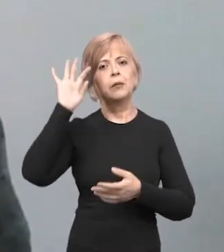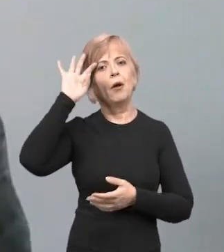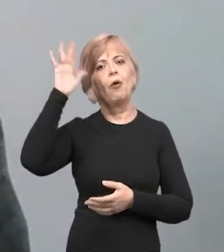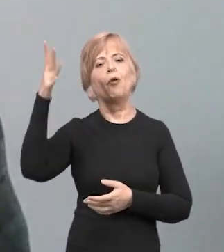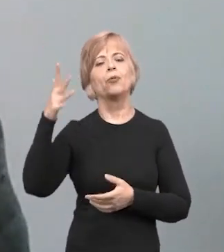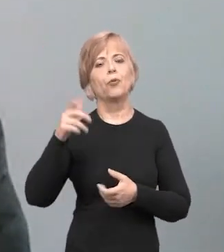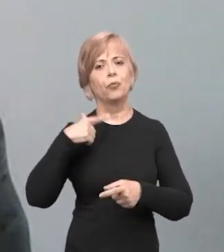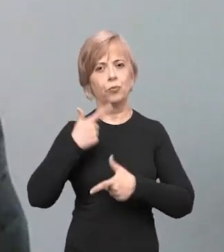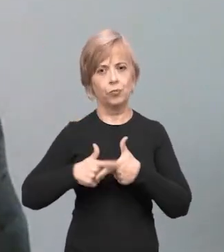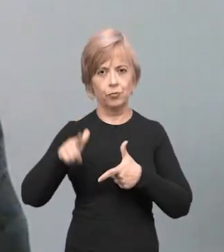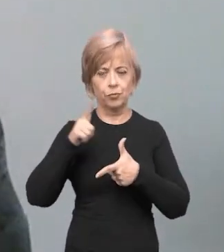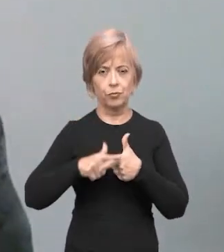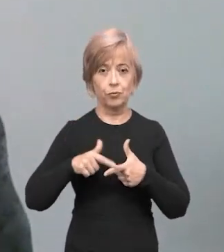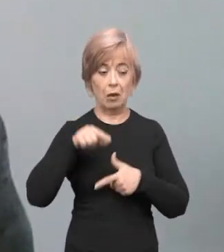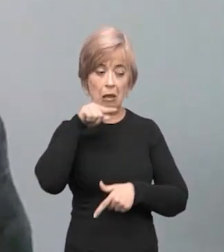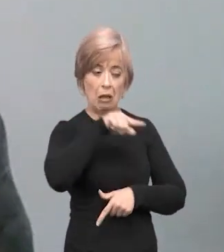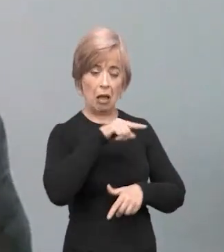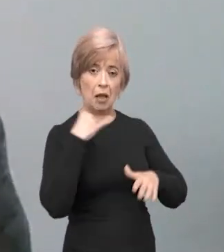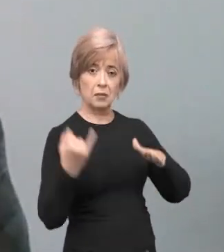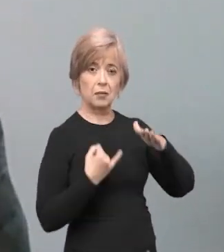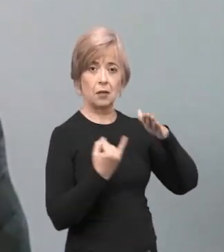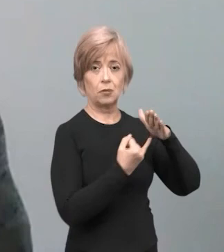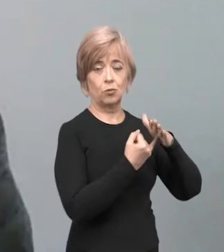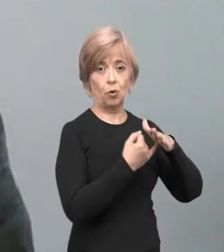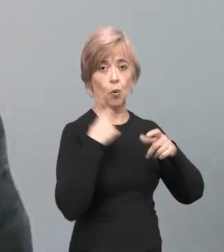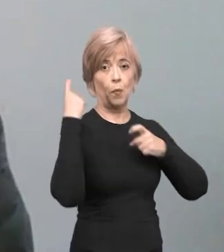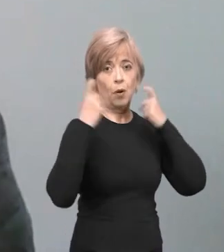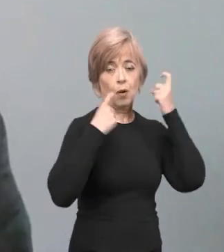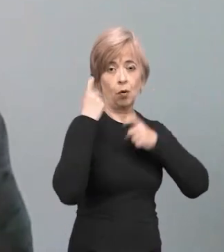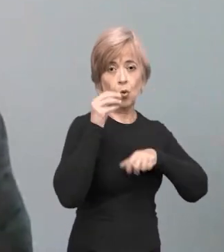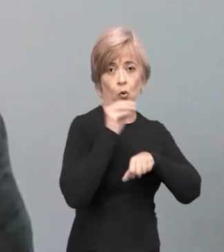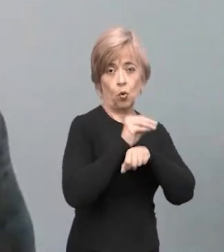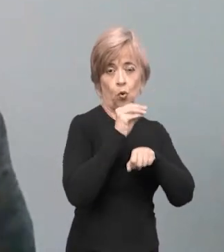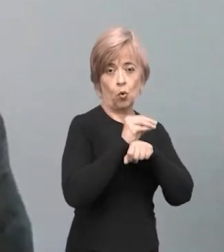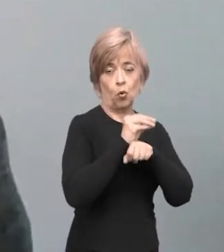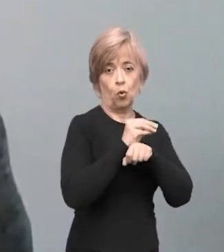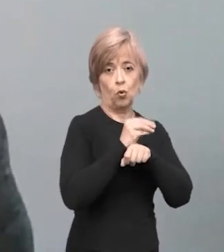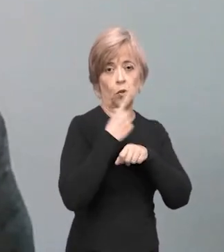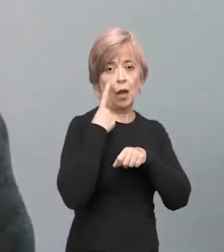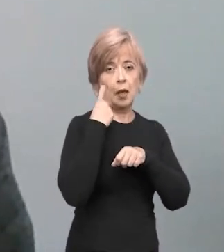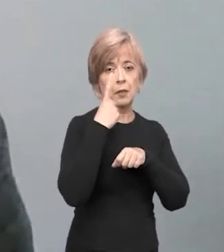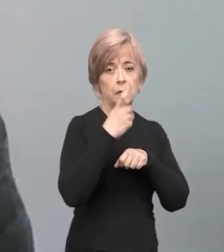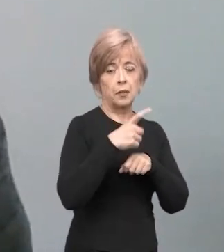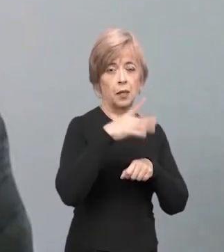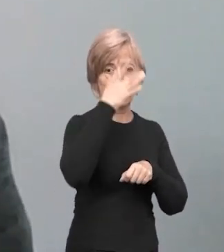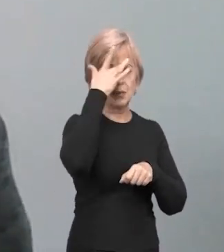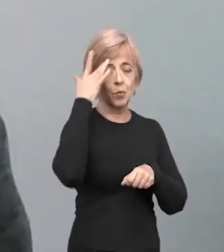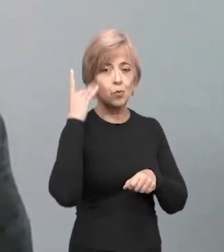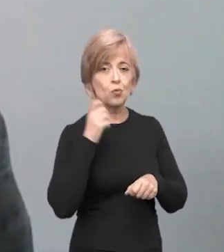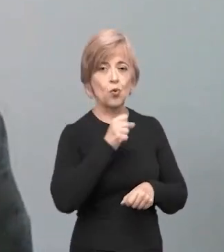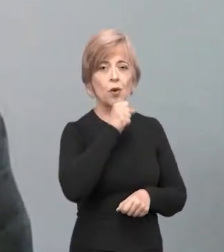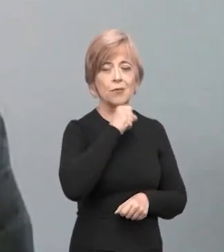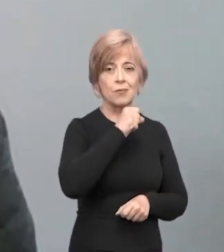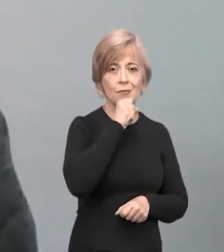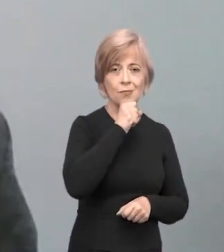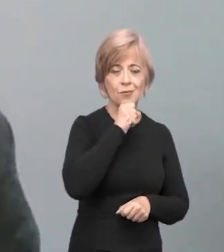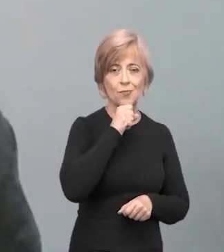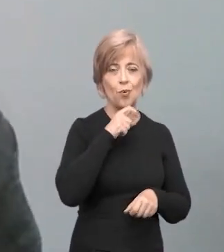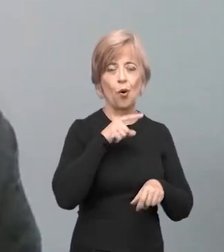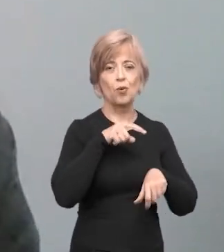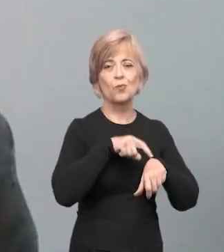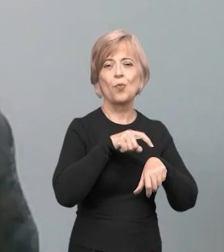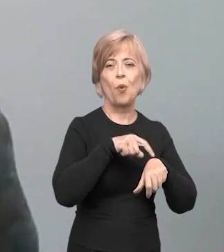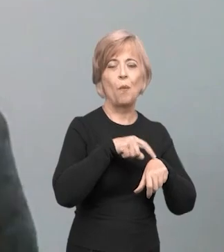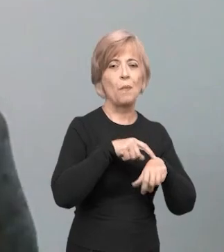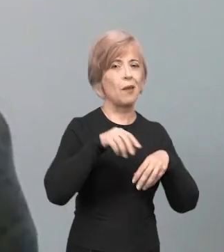essa instituição, né, que tanto se preocupa na salvaguarda dos interesses das pessoas idosas, né, em situação